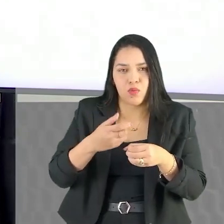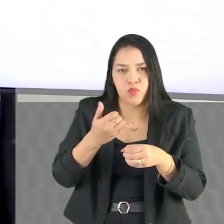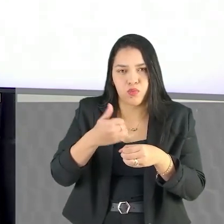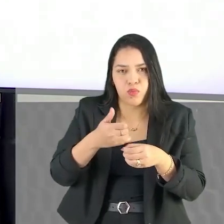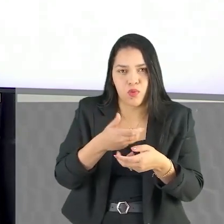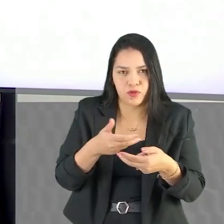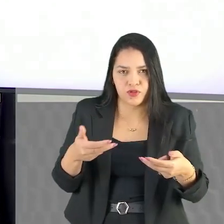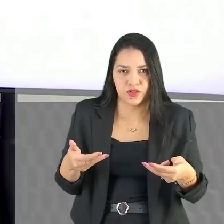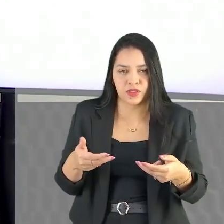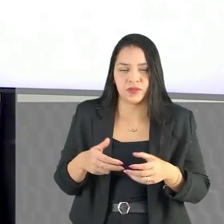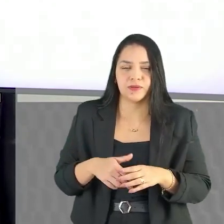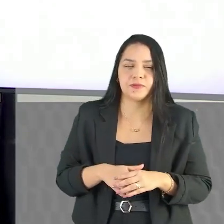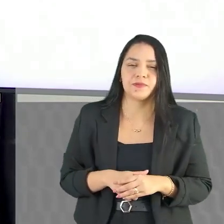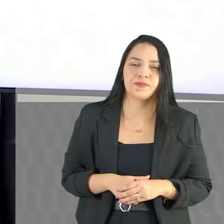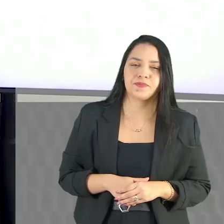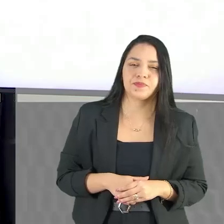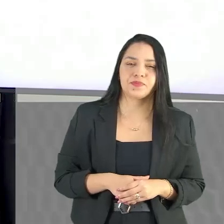objeto.